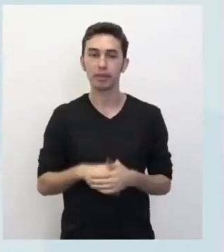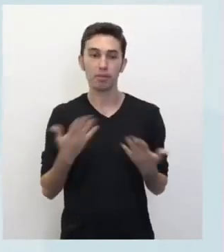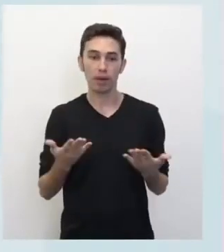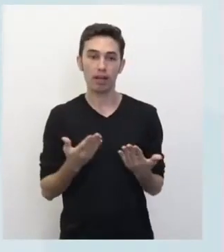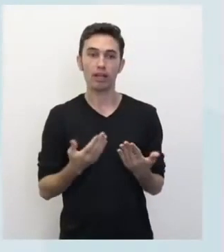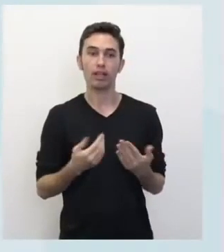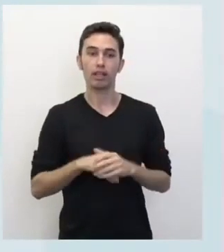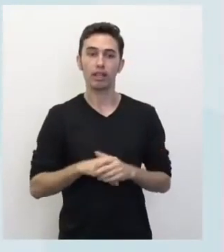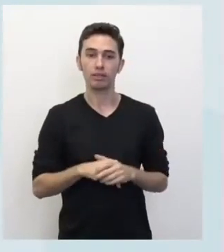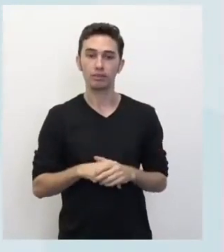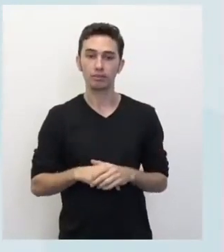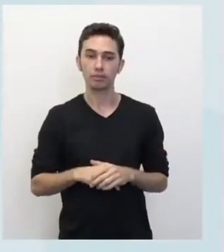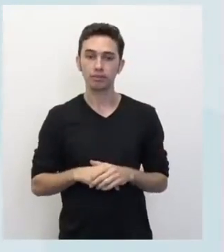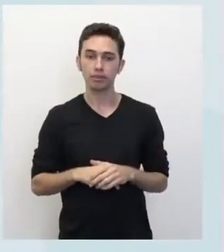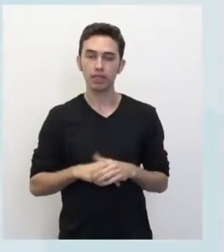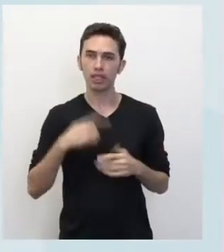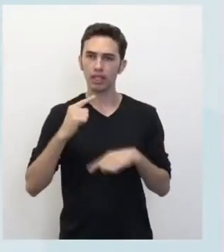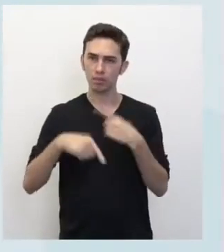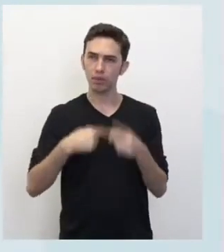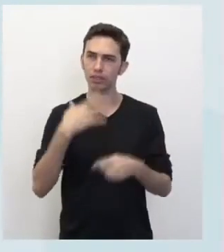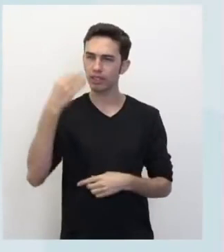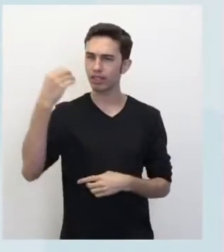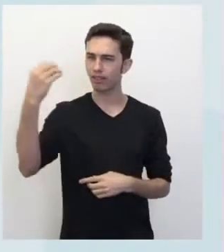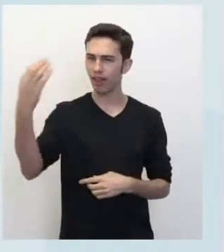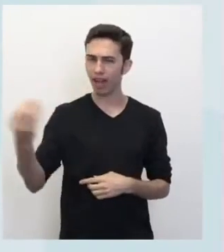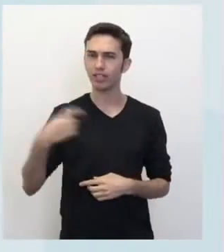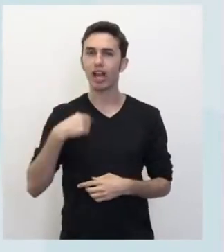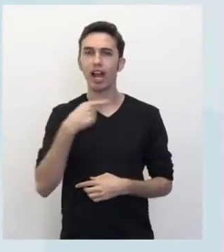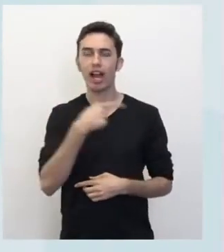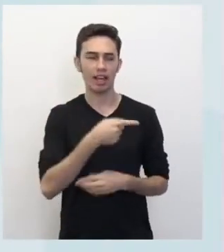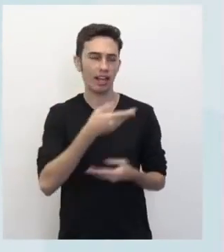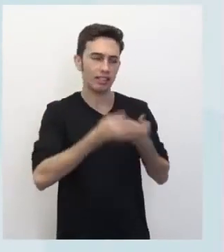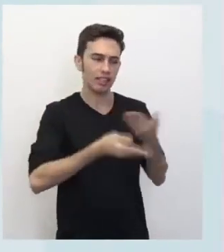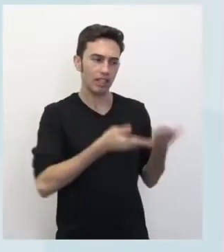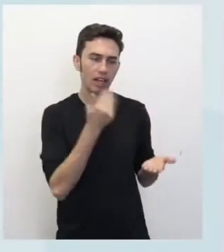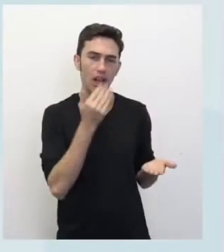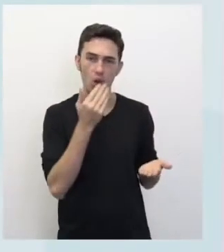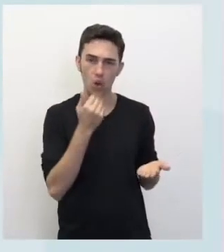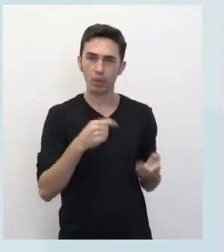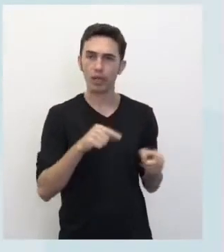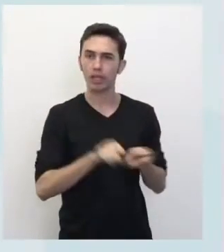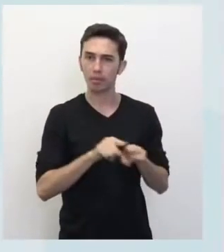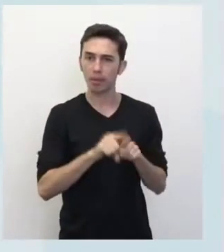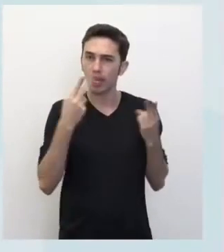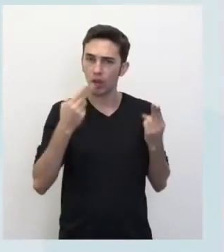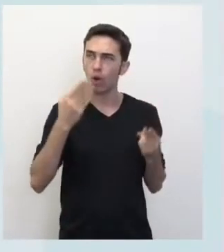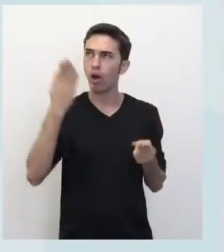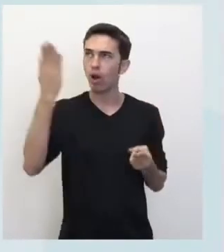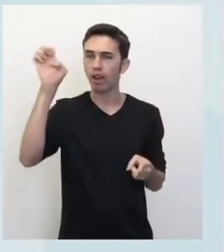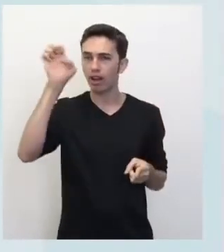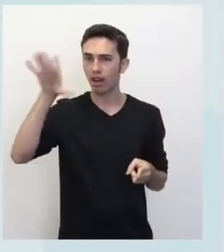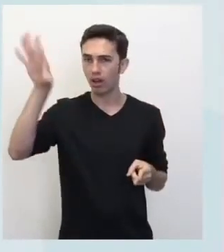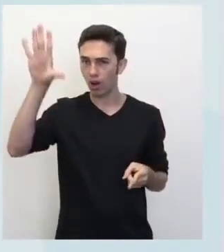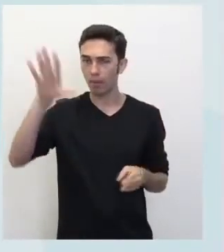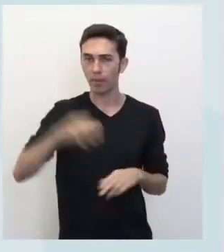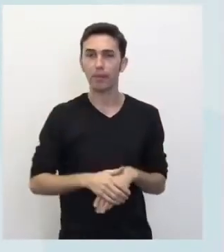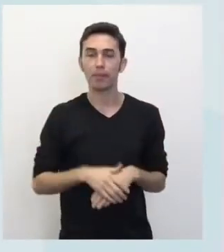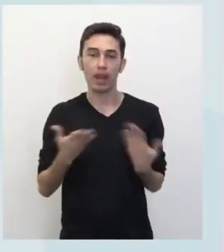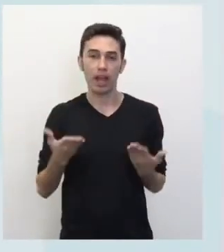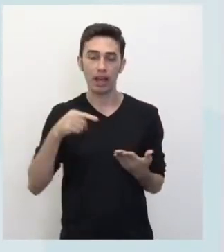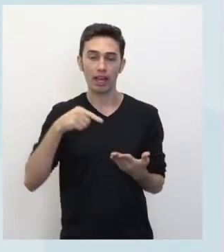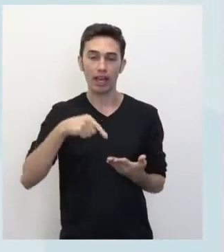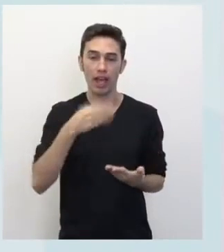longa viagem, está sendo fornecida a eles a mesma alimentação que tinham na Europa. A